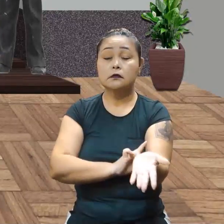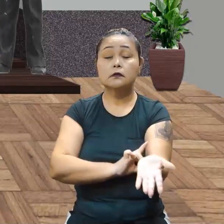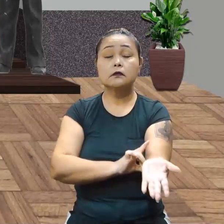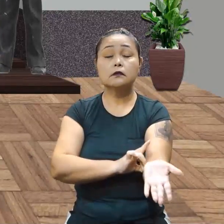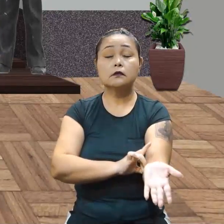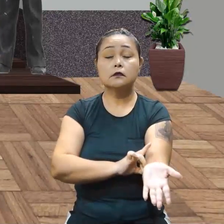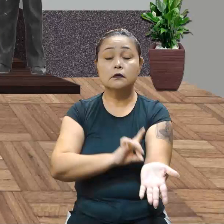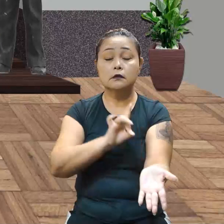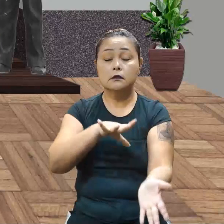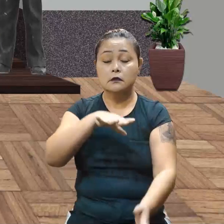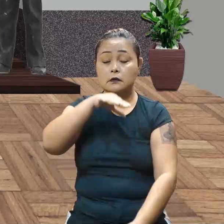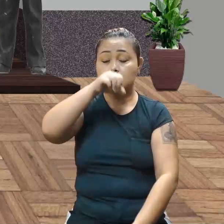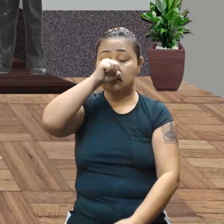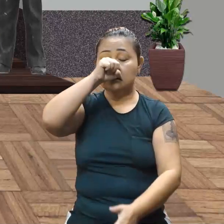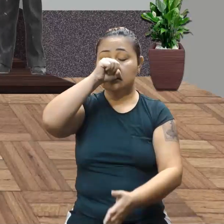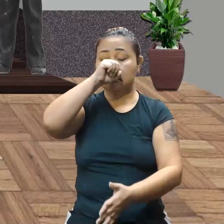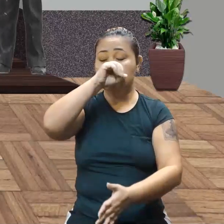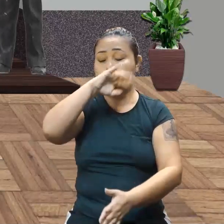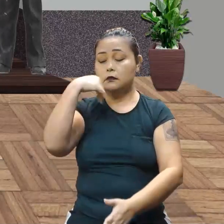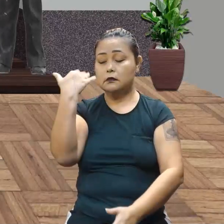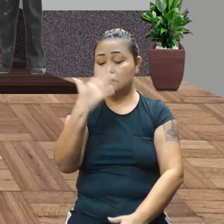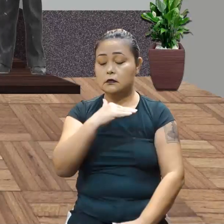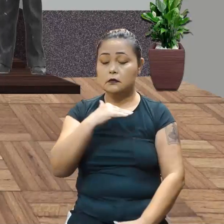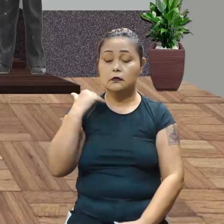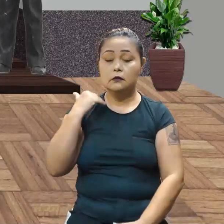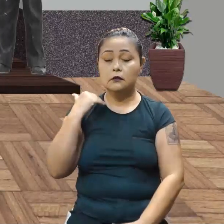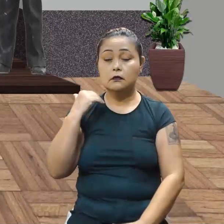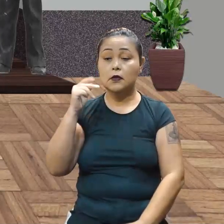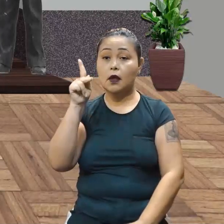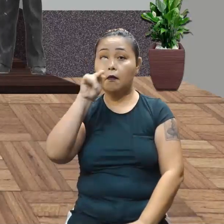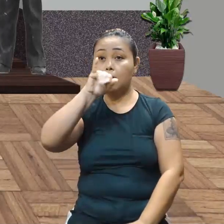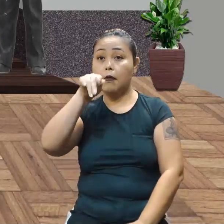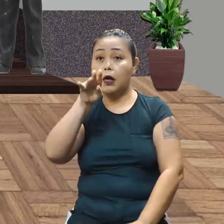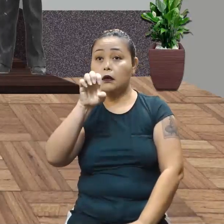dá o seu último suspiro. Pague Magera